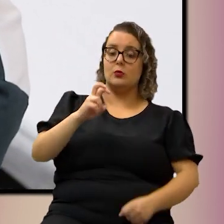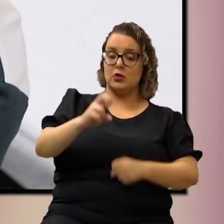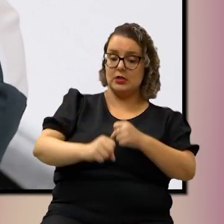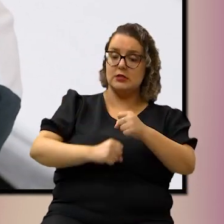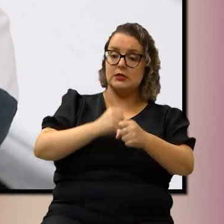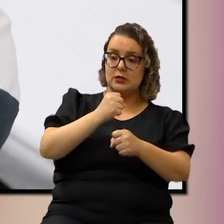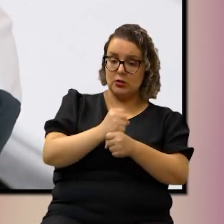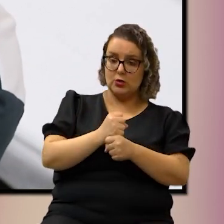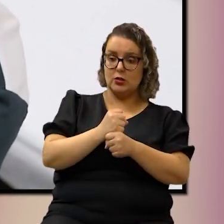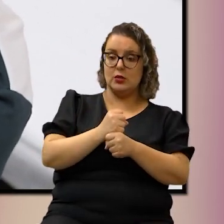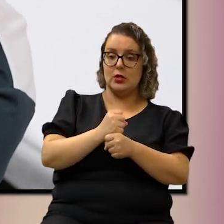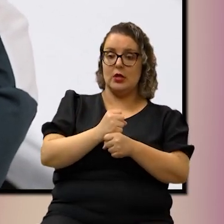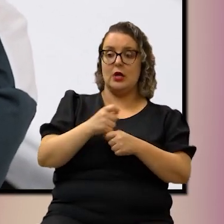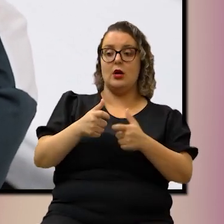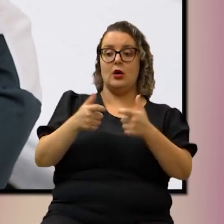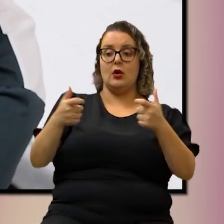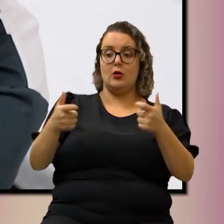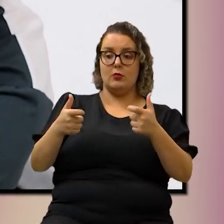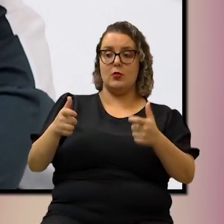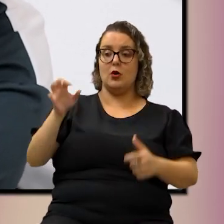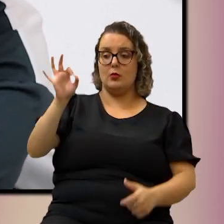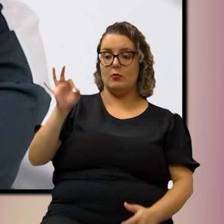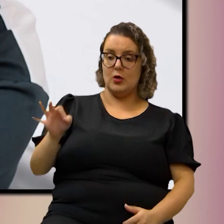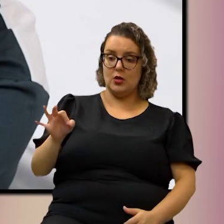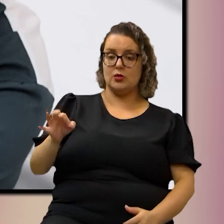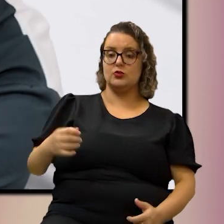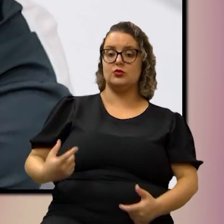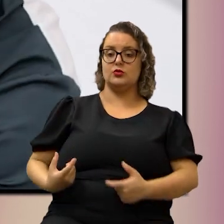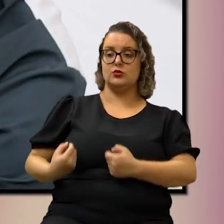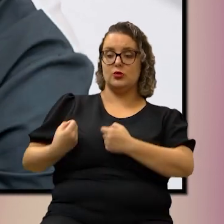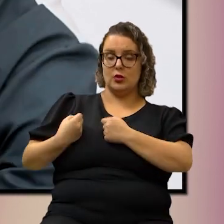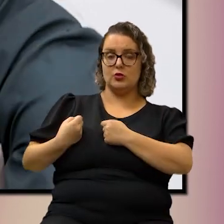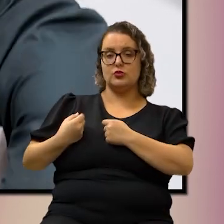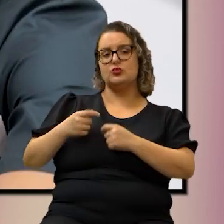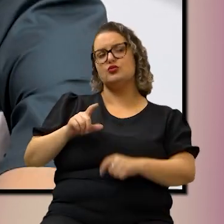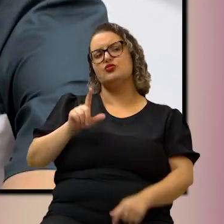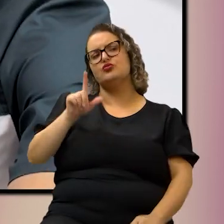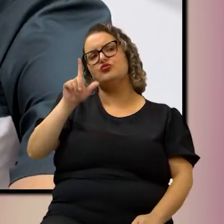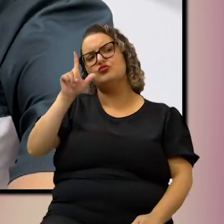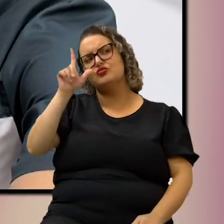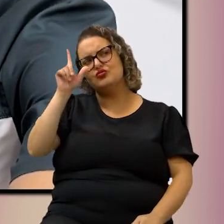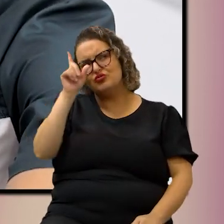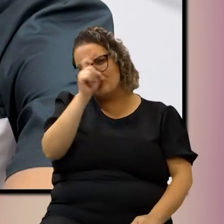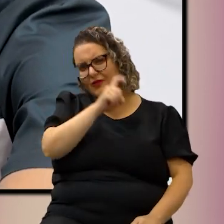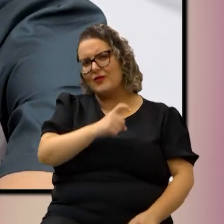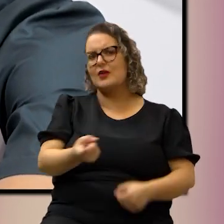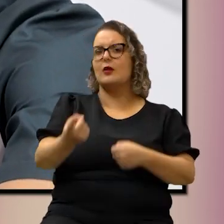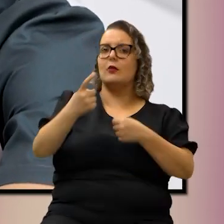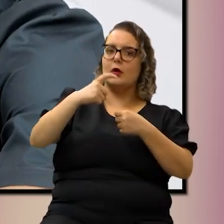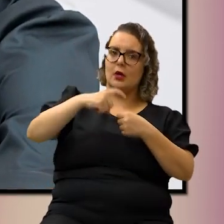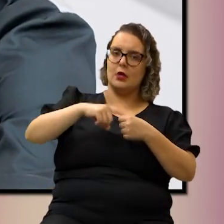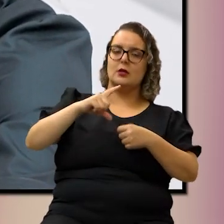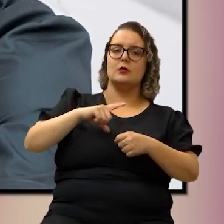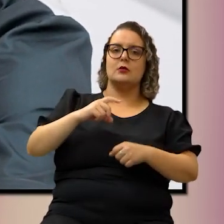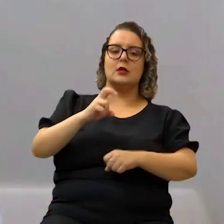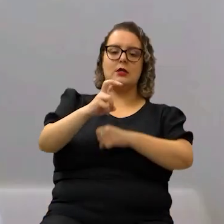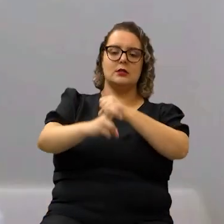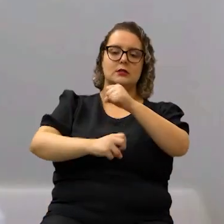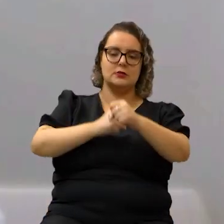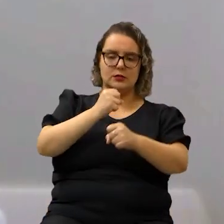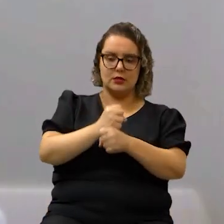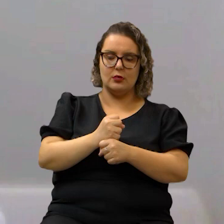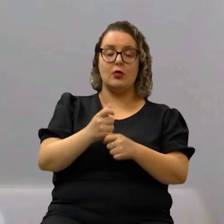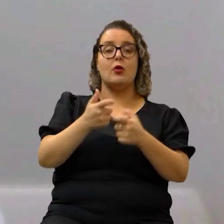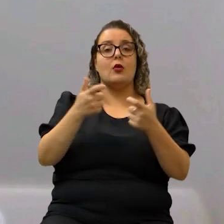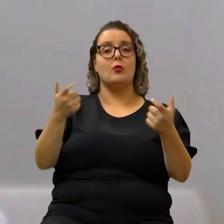esses 5 anos, a maior parte dos cânceres dificilmente vai voltar. Então, a gente tem esse momento de